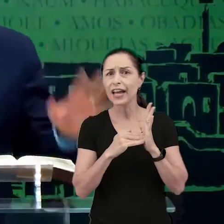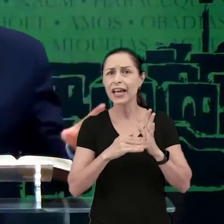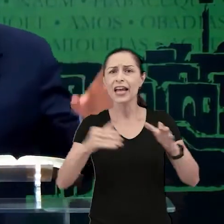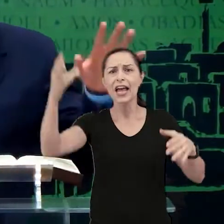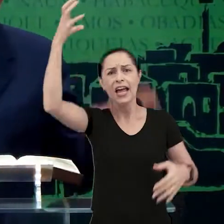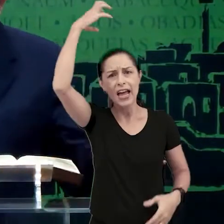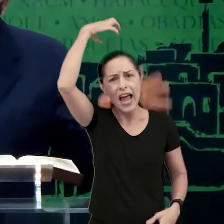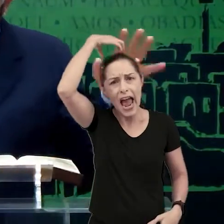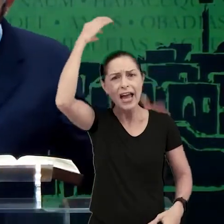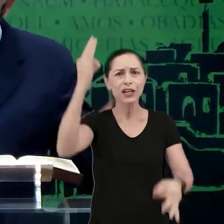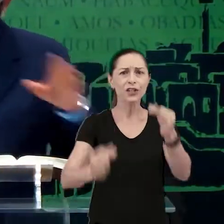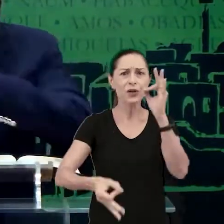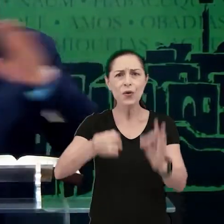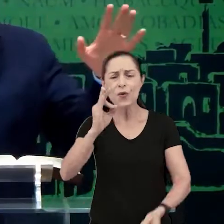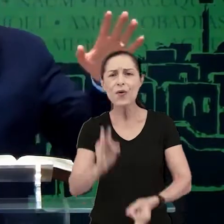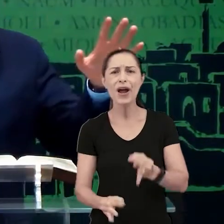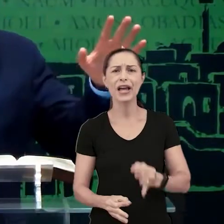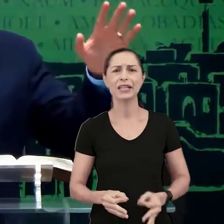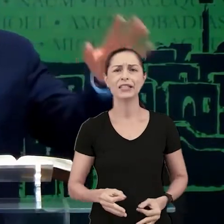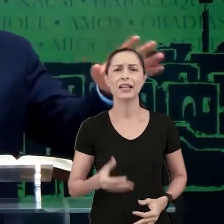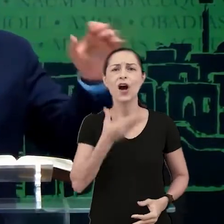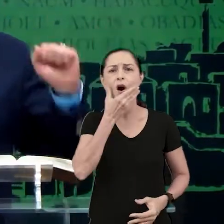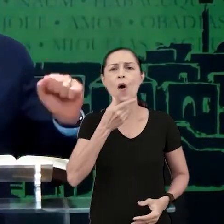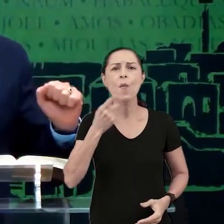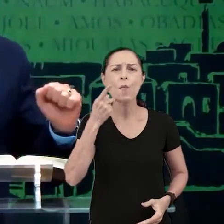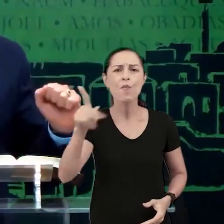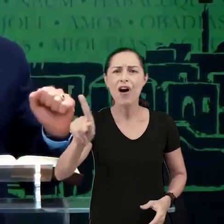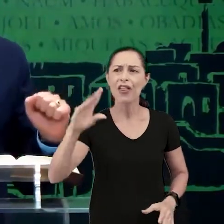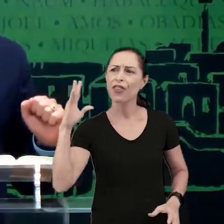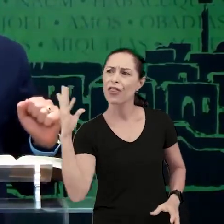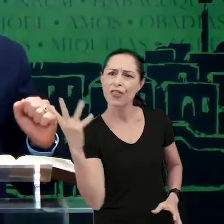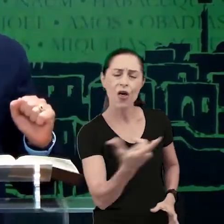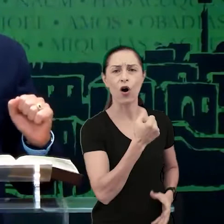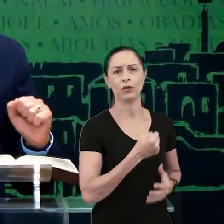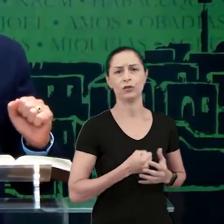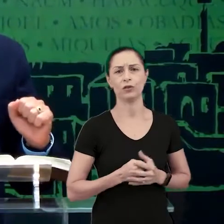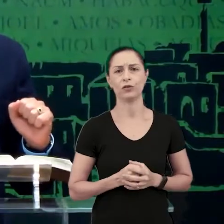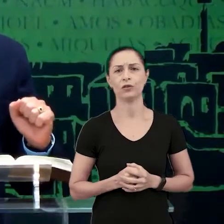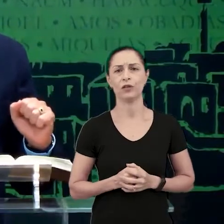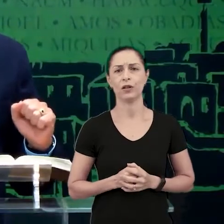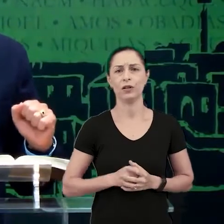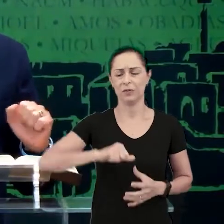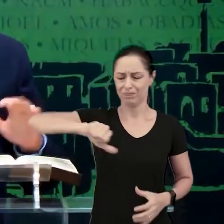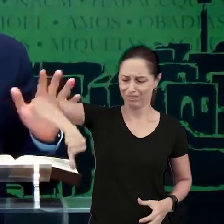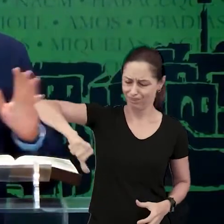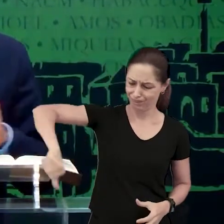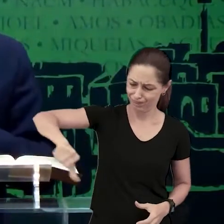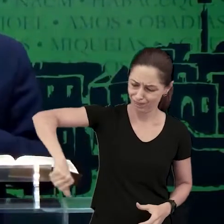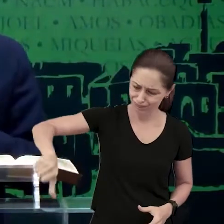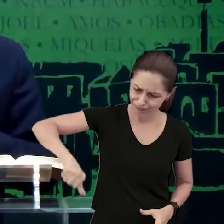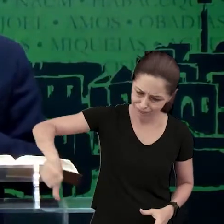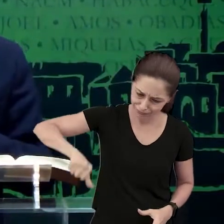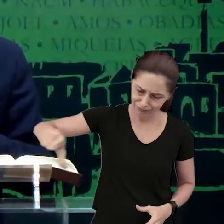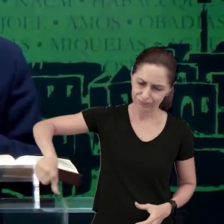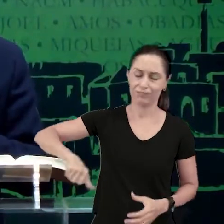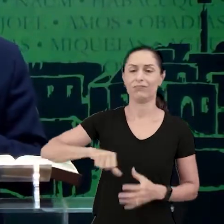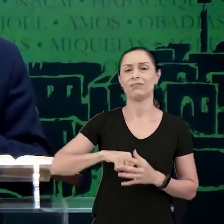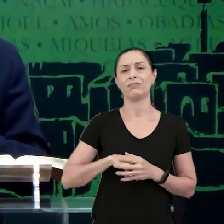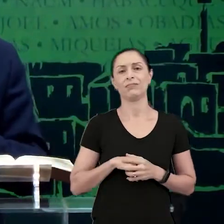sacerdotes, profetas, ricos, povo, todo mundo está debaixo de uma decadência moral sem